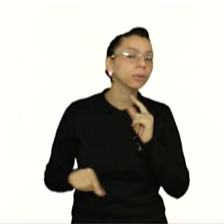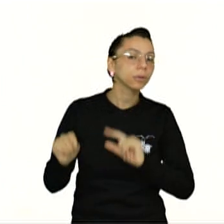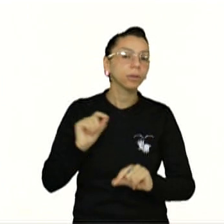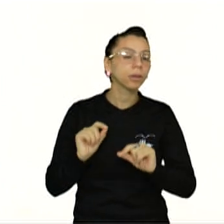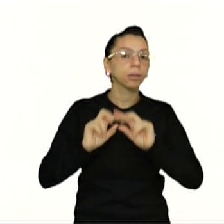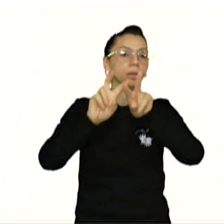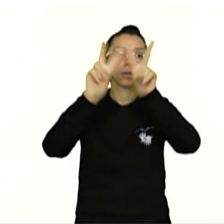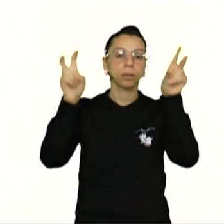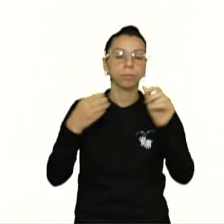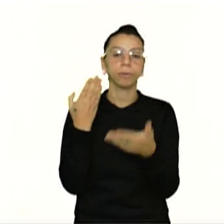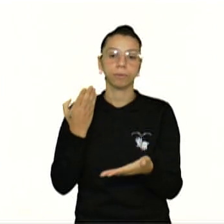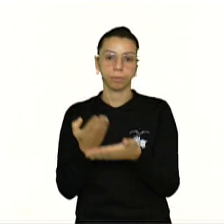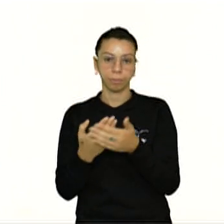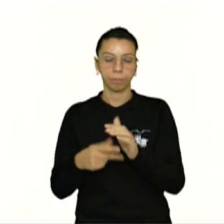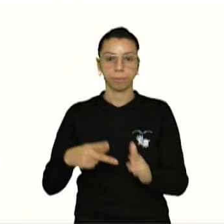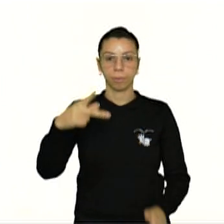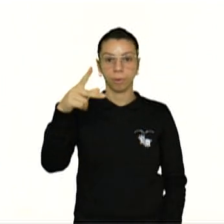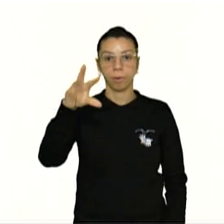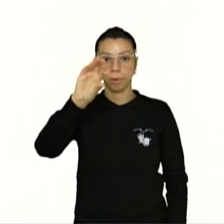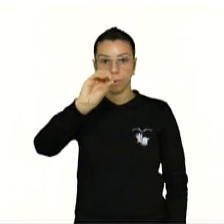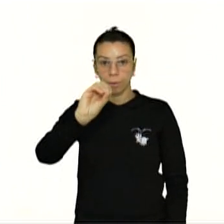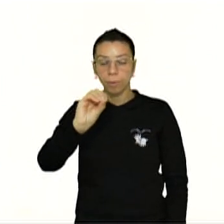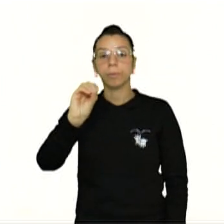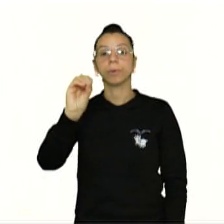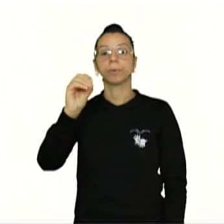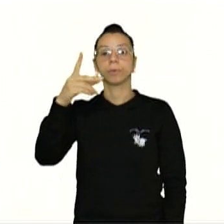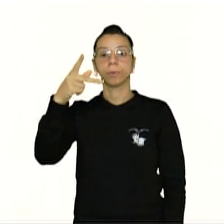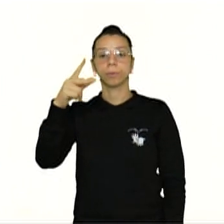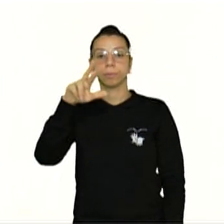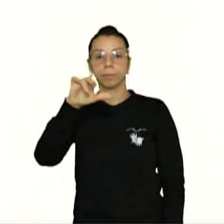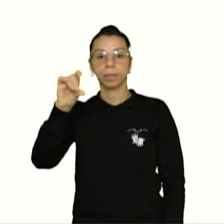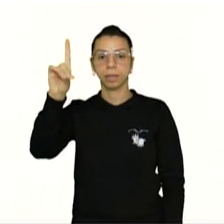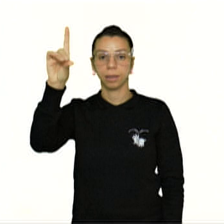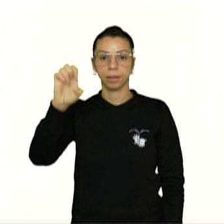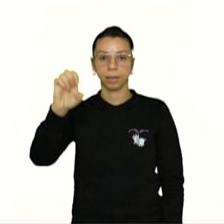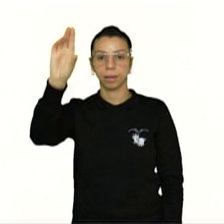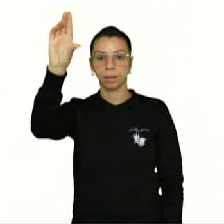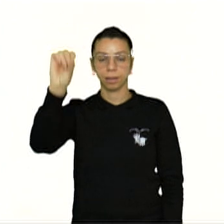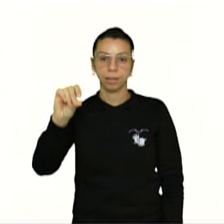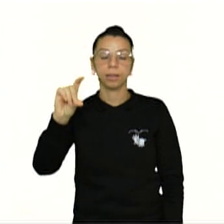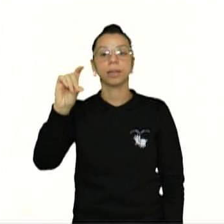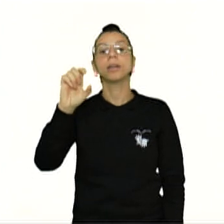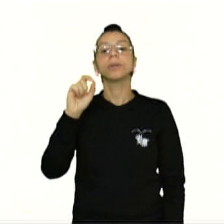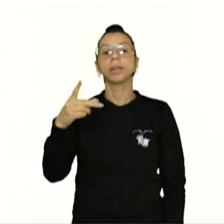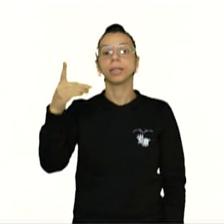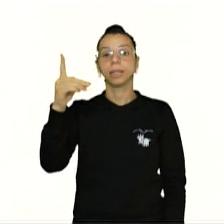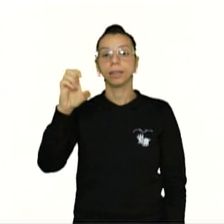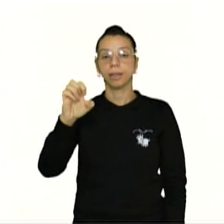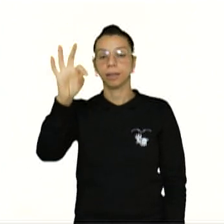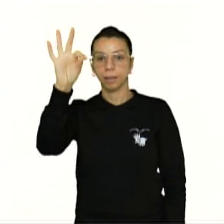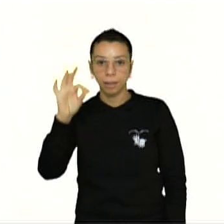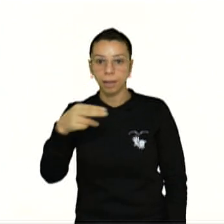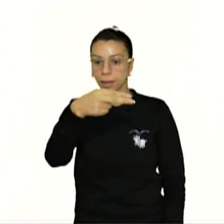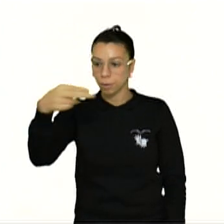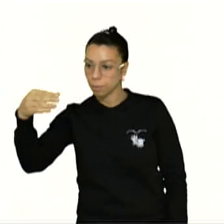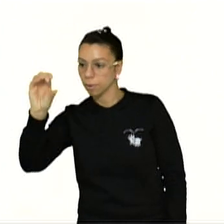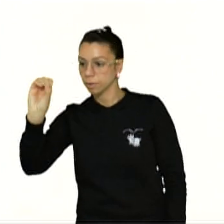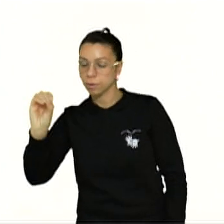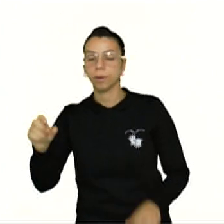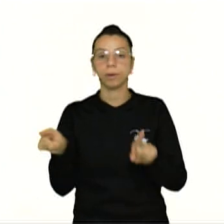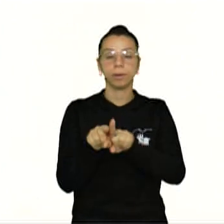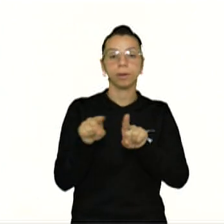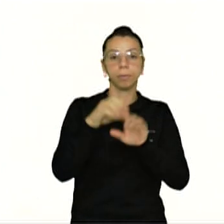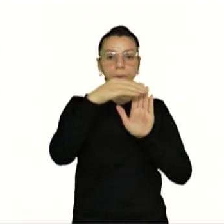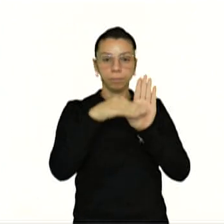nós vamos estudar propriedade dos determinantes, determinantes iguais a zero, aplicação das propriedades